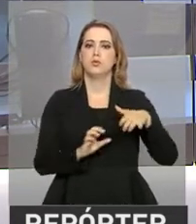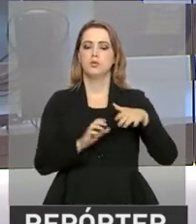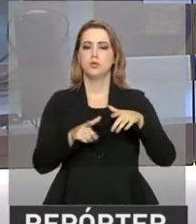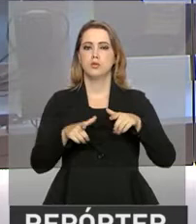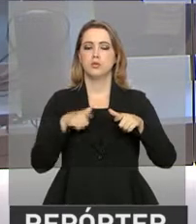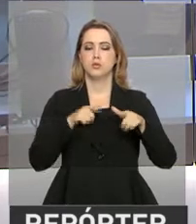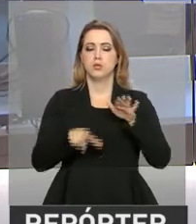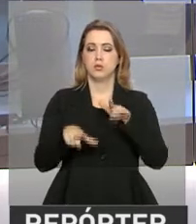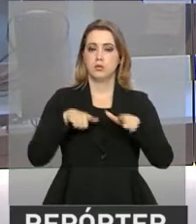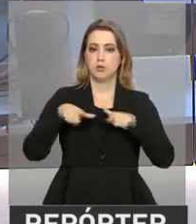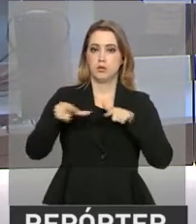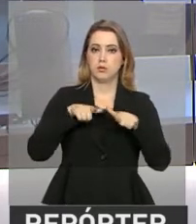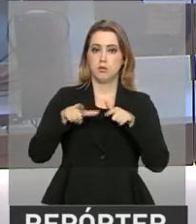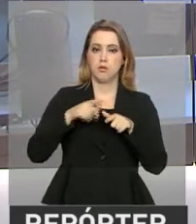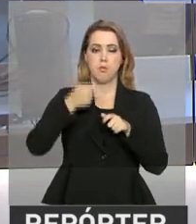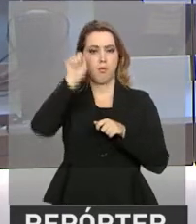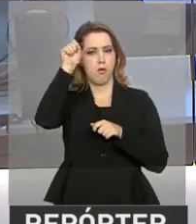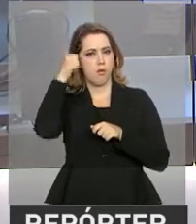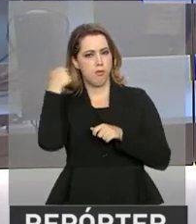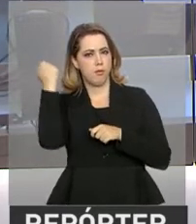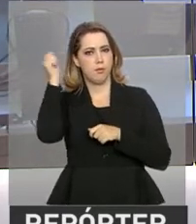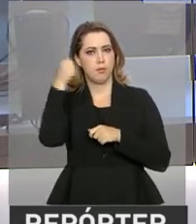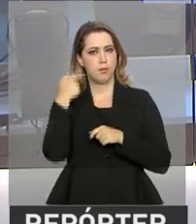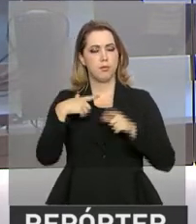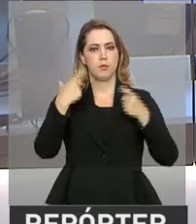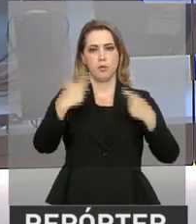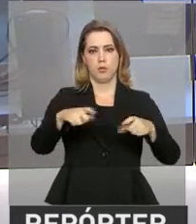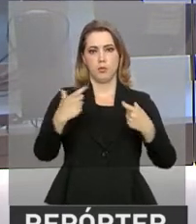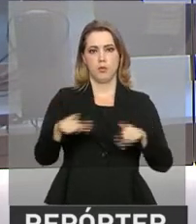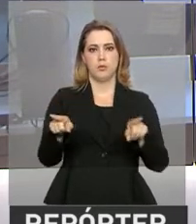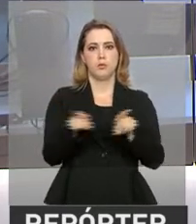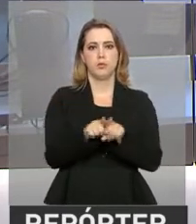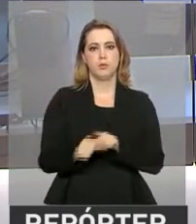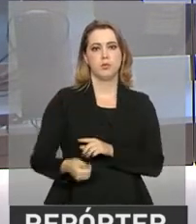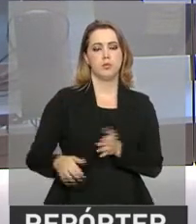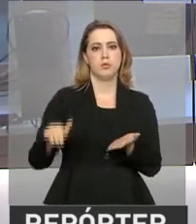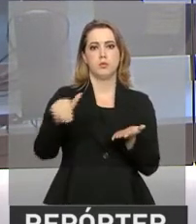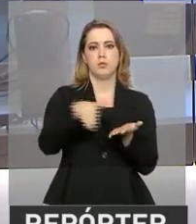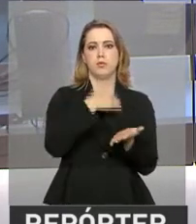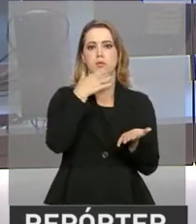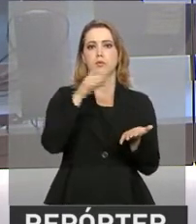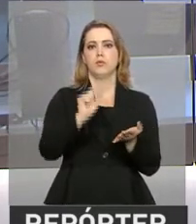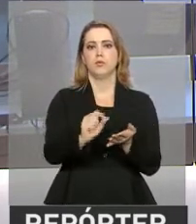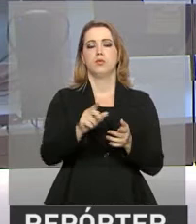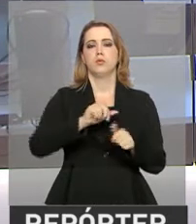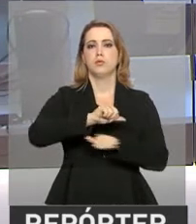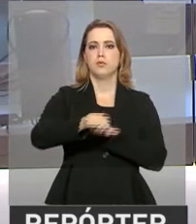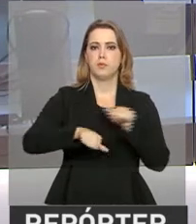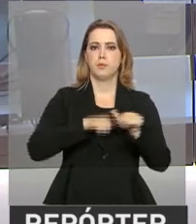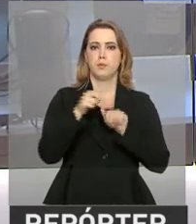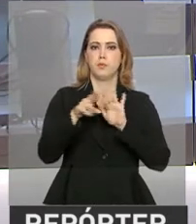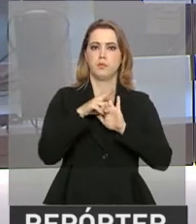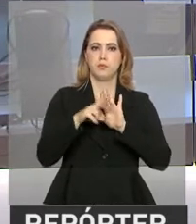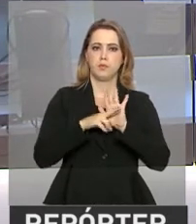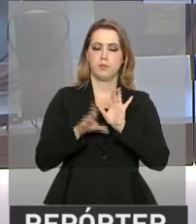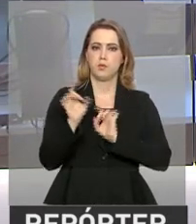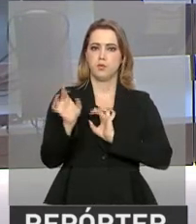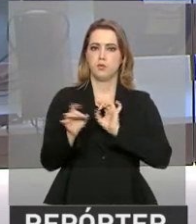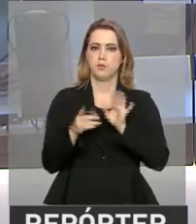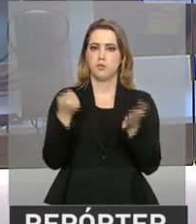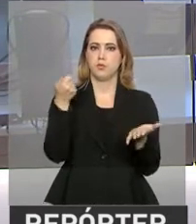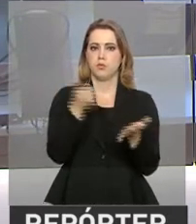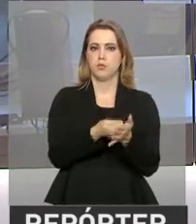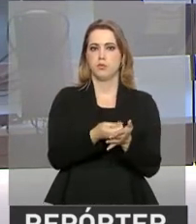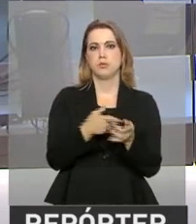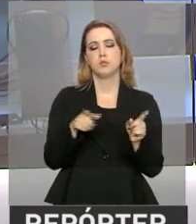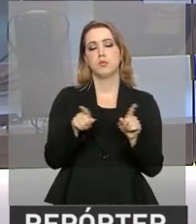e os salões de beleza também foram sancionadas mudanças no regime especial de tributação o supersimples uma das novidades